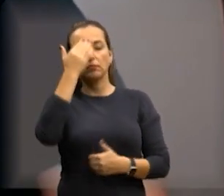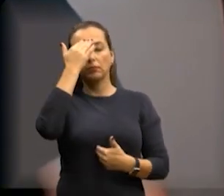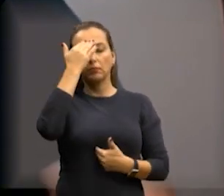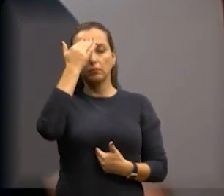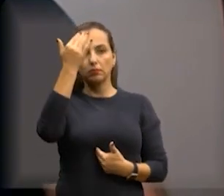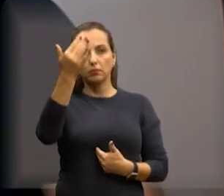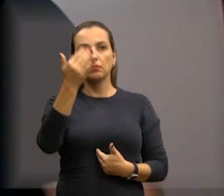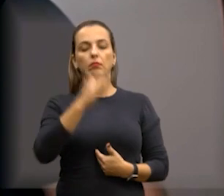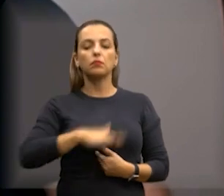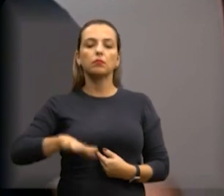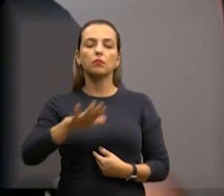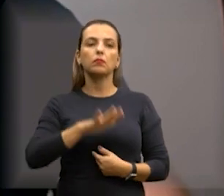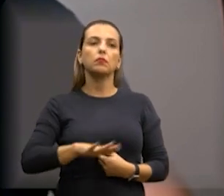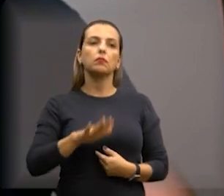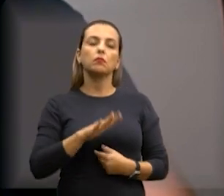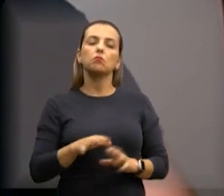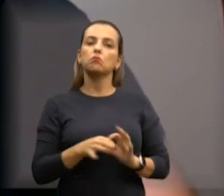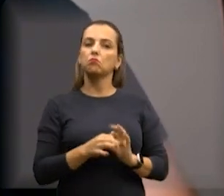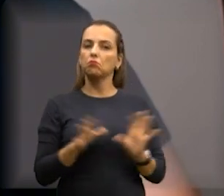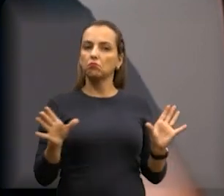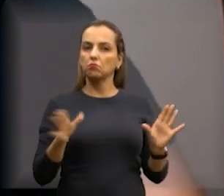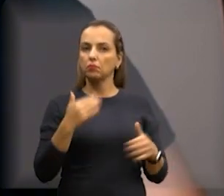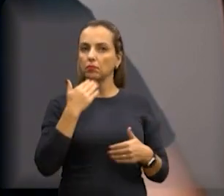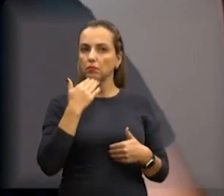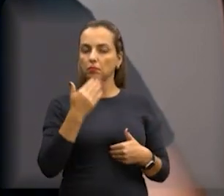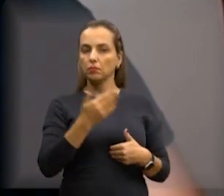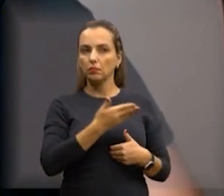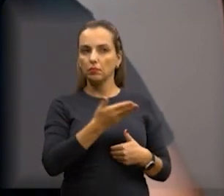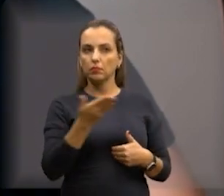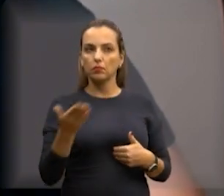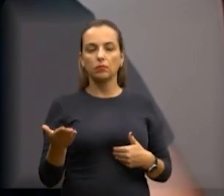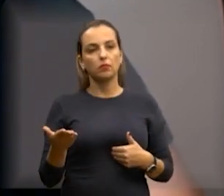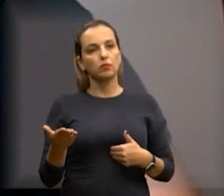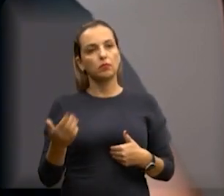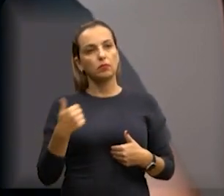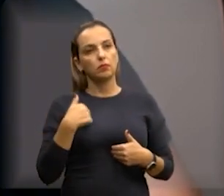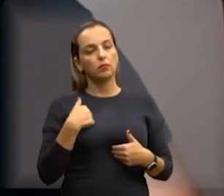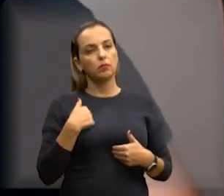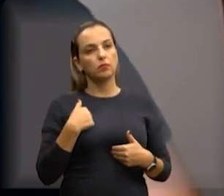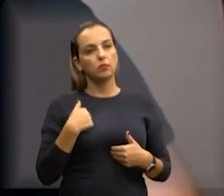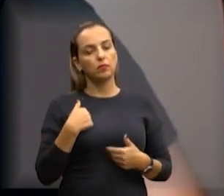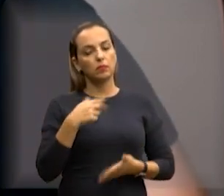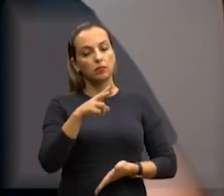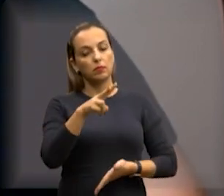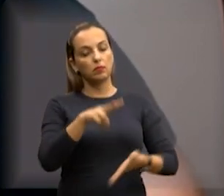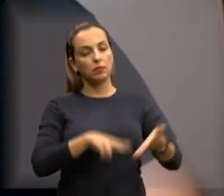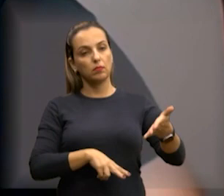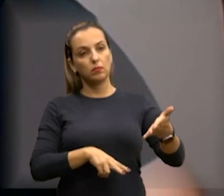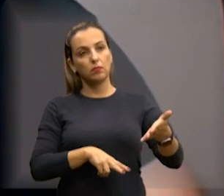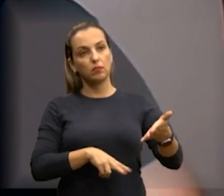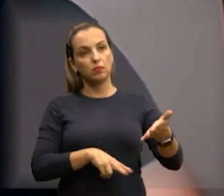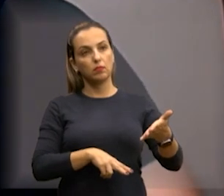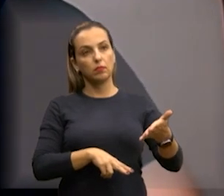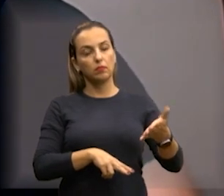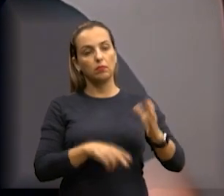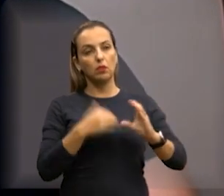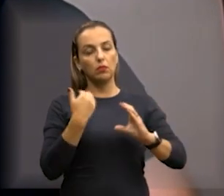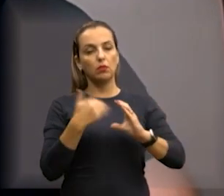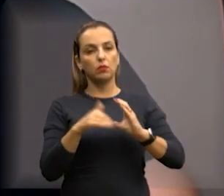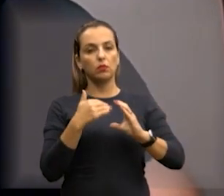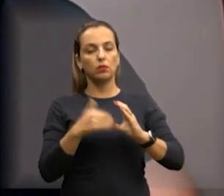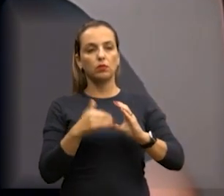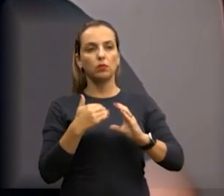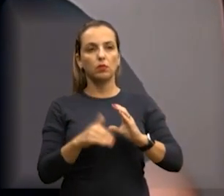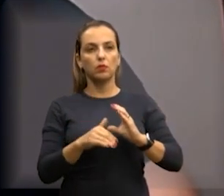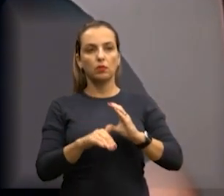agradecer o espaço que me foi concedido. Eu vou pedir licença aos senhores e às senhoras para que eu possa fazer a leitura do e-mail que eu recebi.